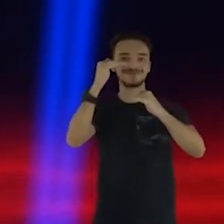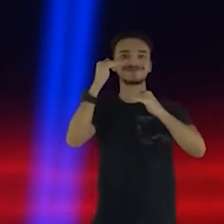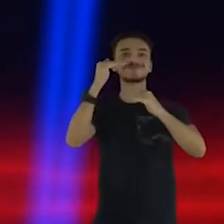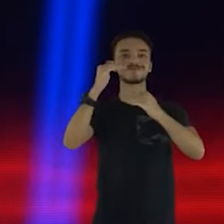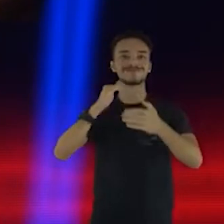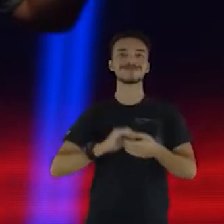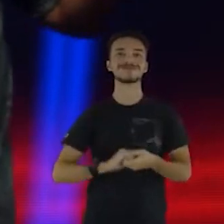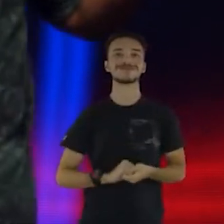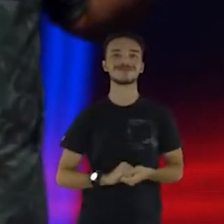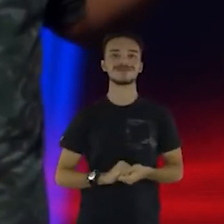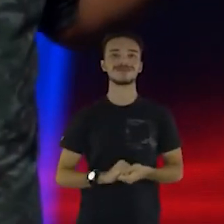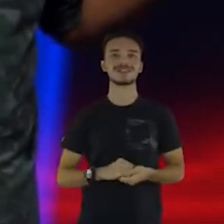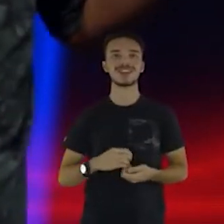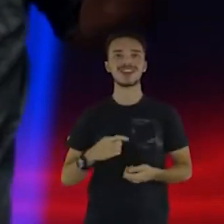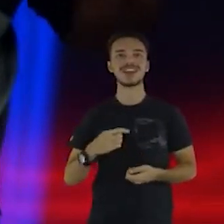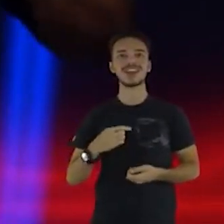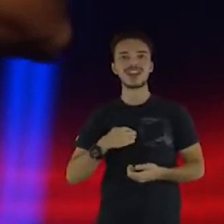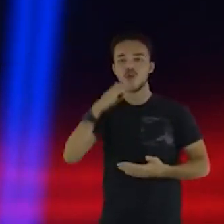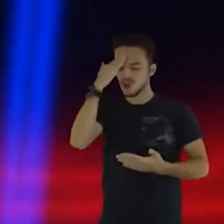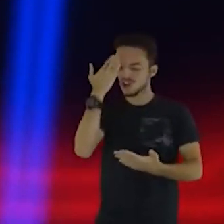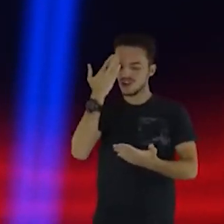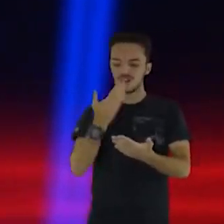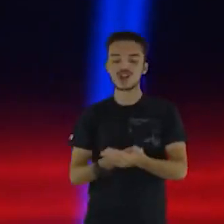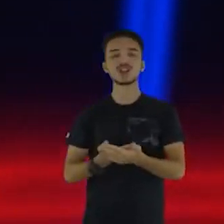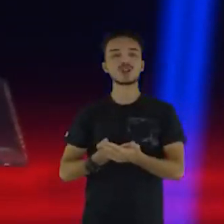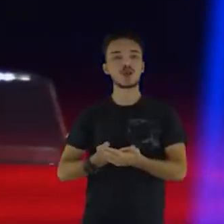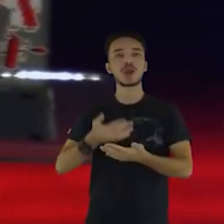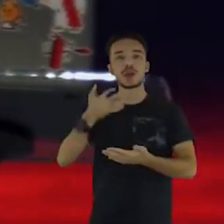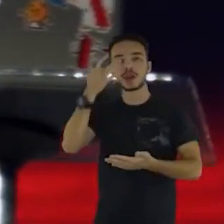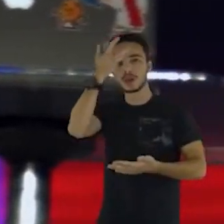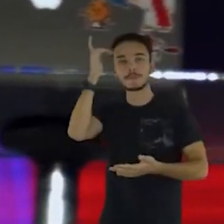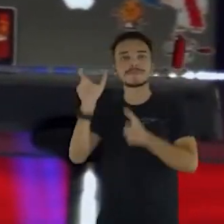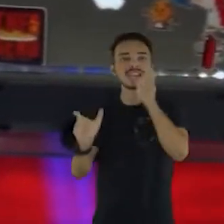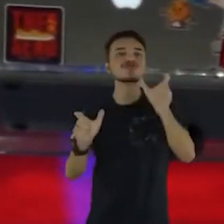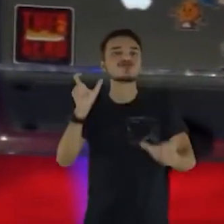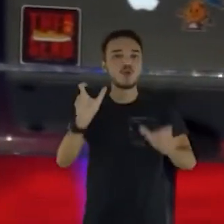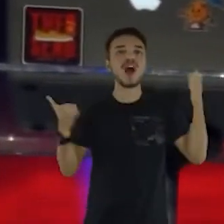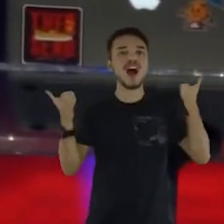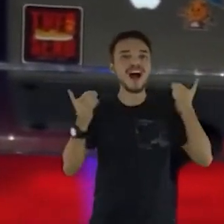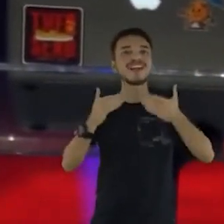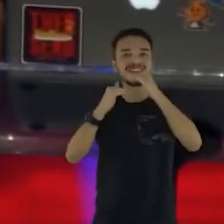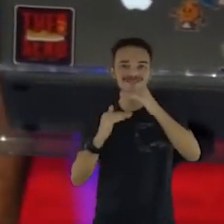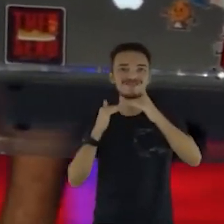Uma meia dúzia vai crescer hoje aqui, André. Hoje é noite de crescimento para você.